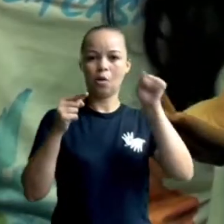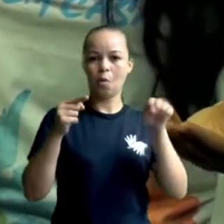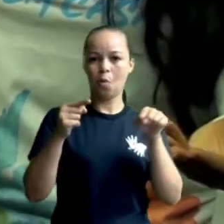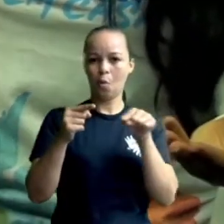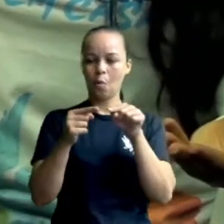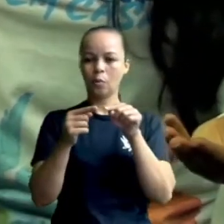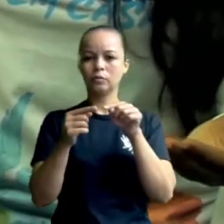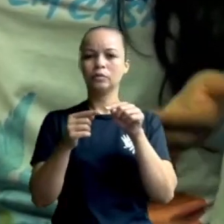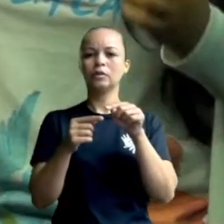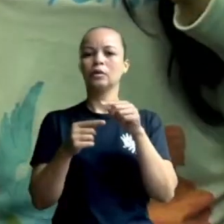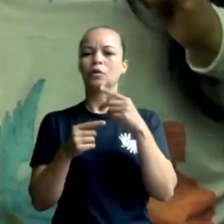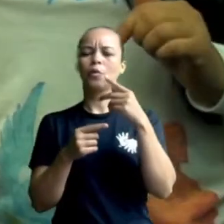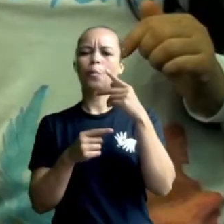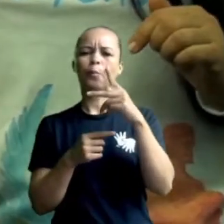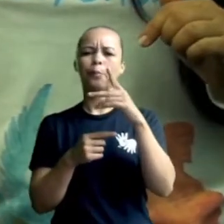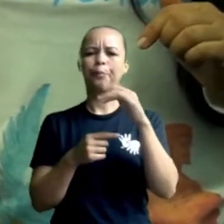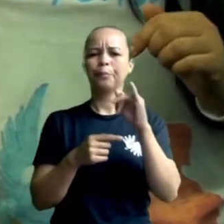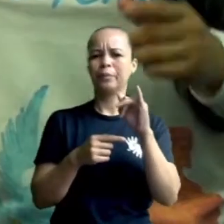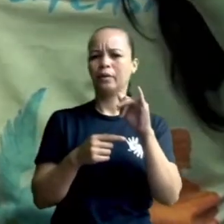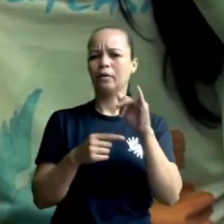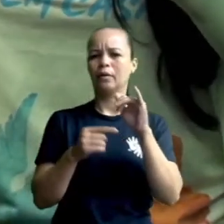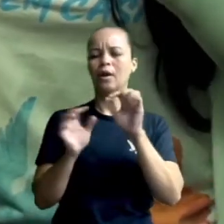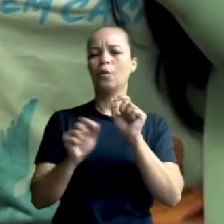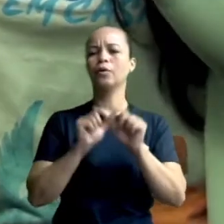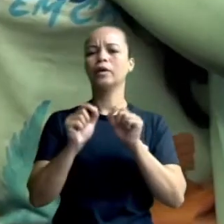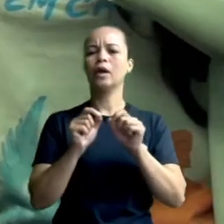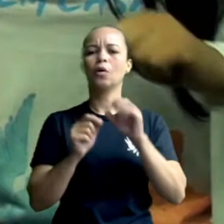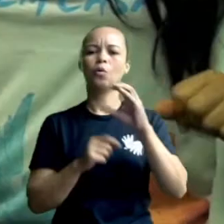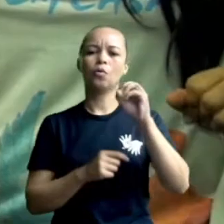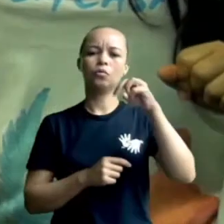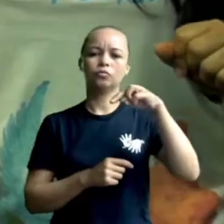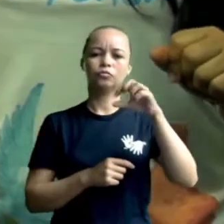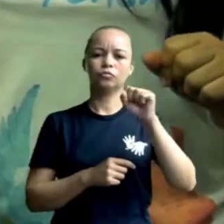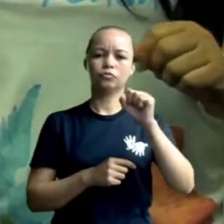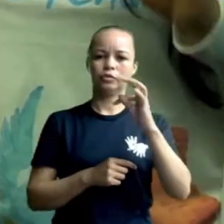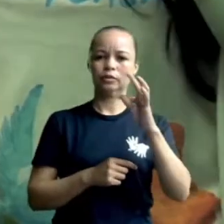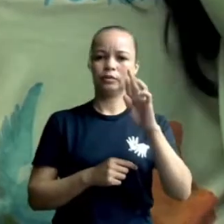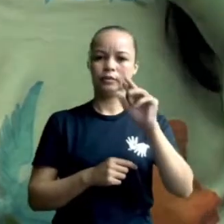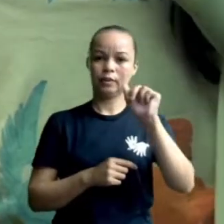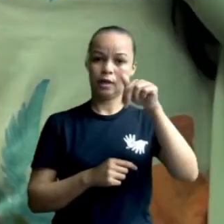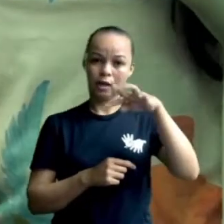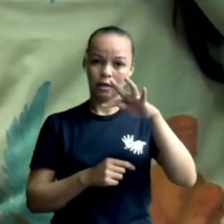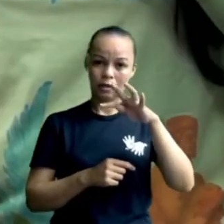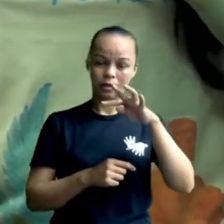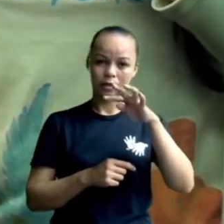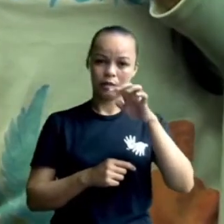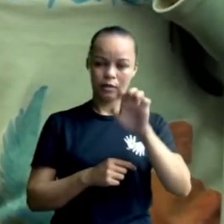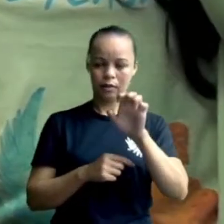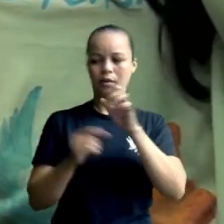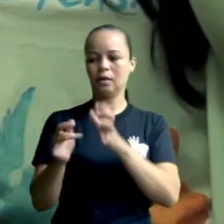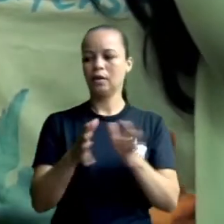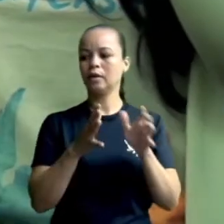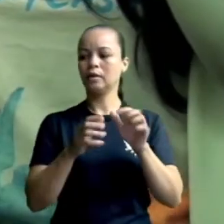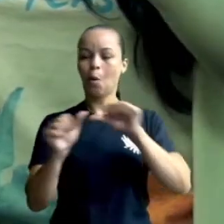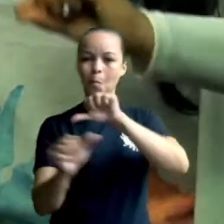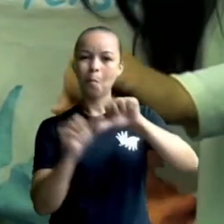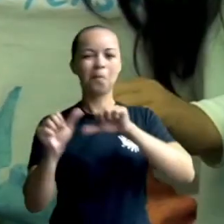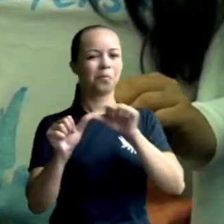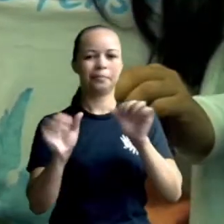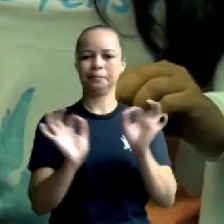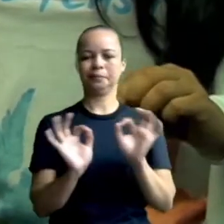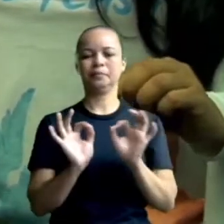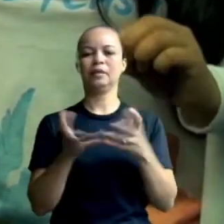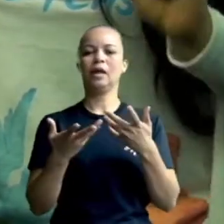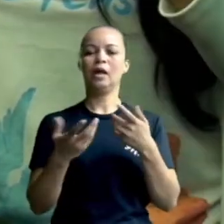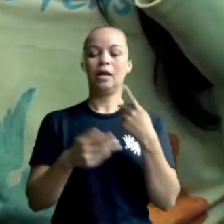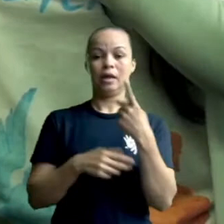uma constante. E o que é constante? Que não muda, tá certo? Essa constante, π, tem